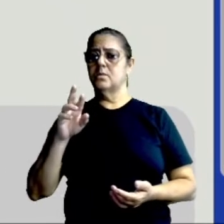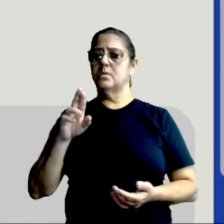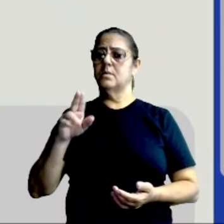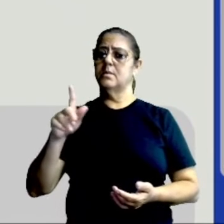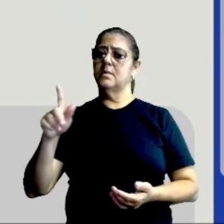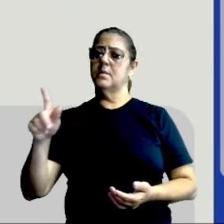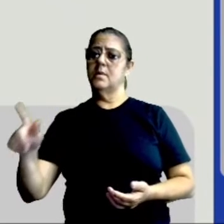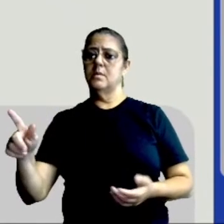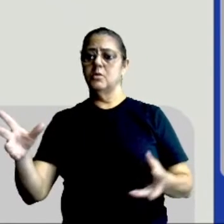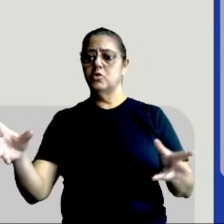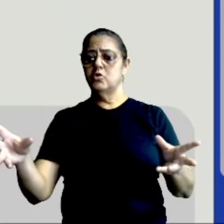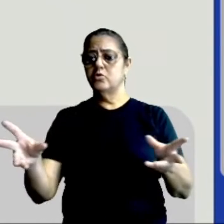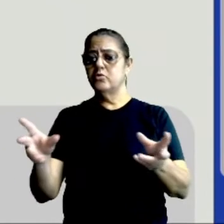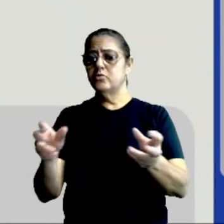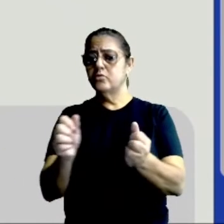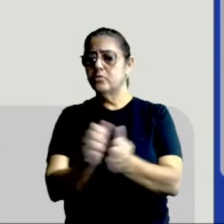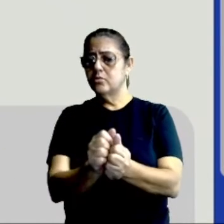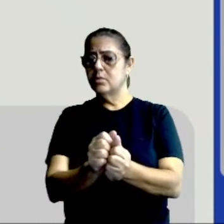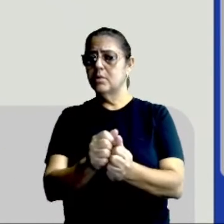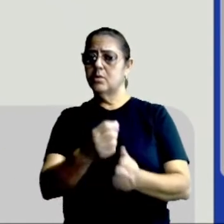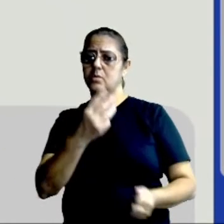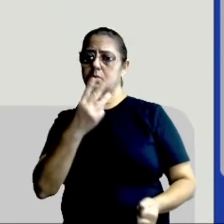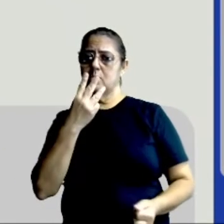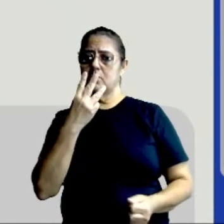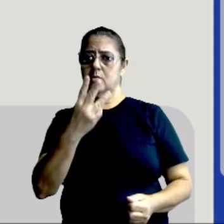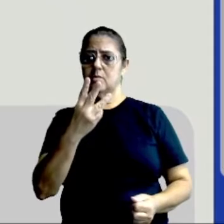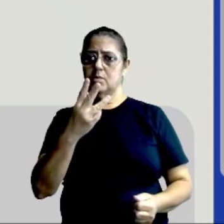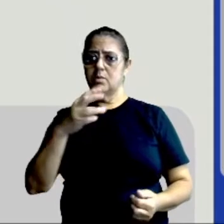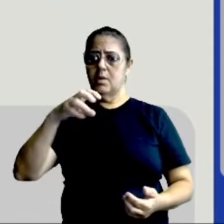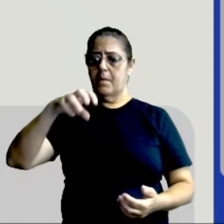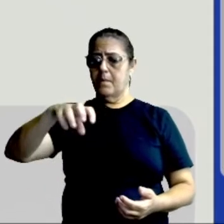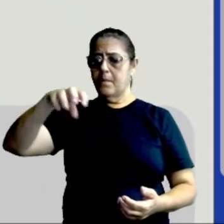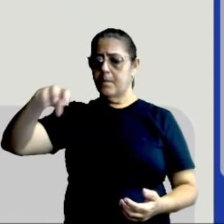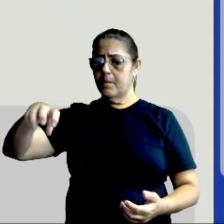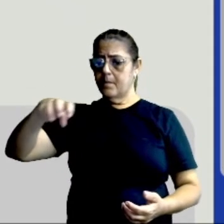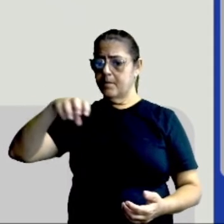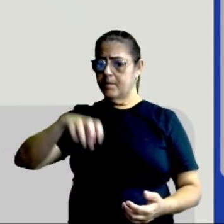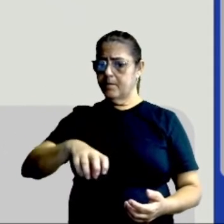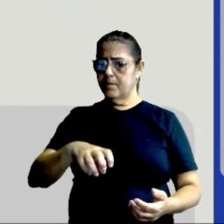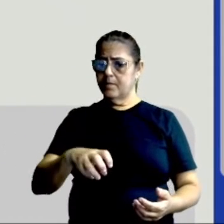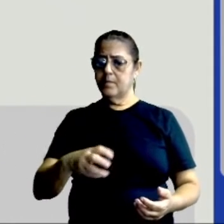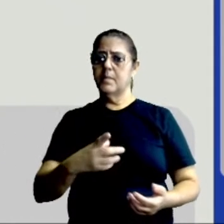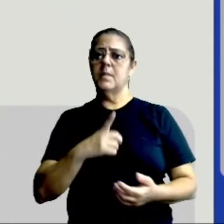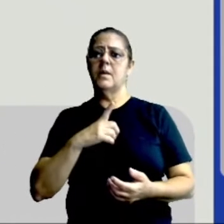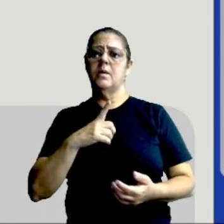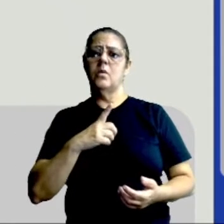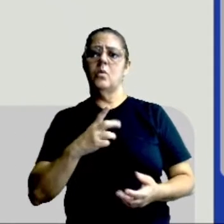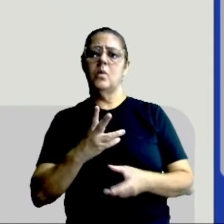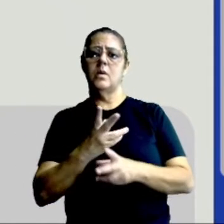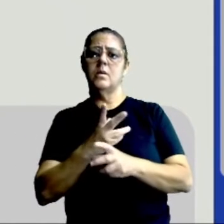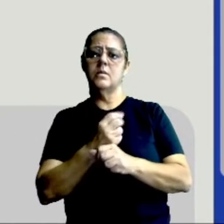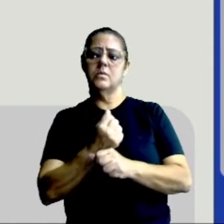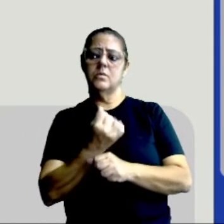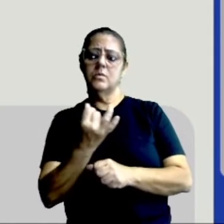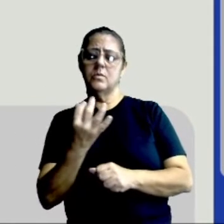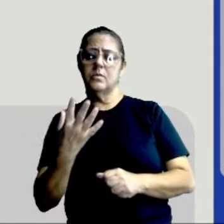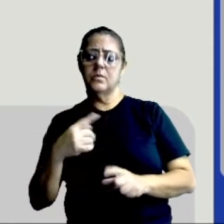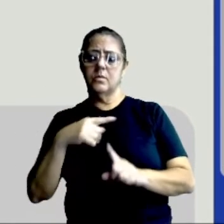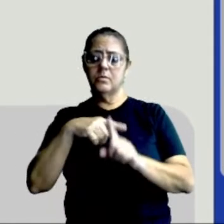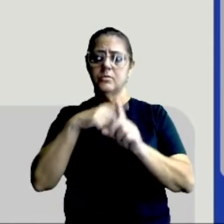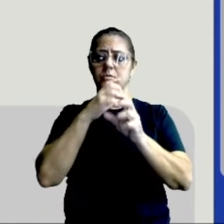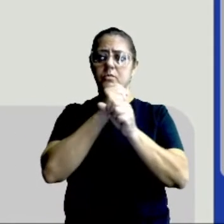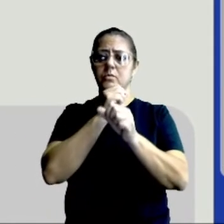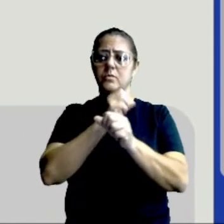200. Juntando esses 3 pesos aqui, gente, temos um total de quanto? Vamos já fazer essa